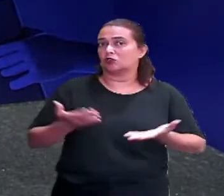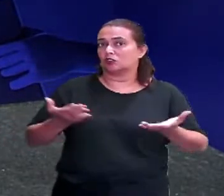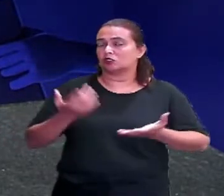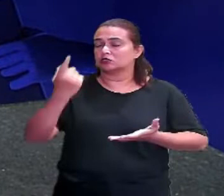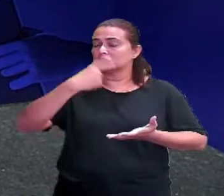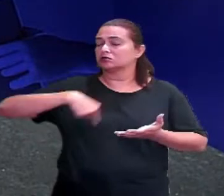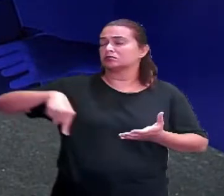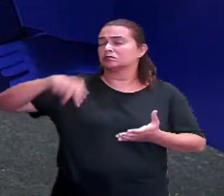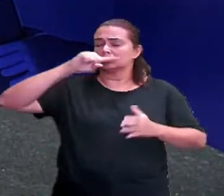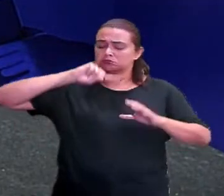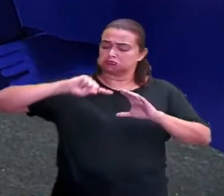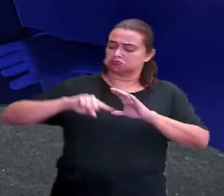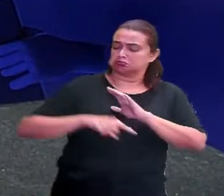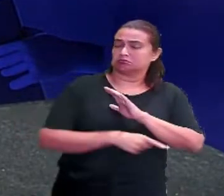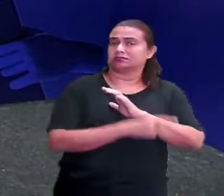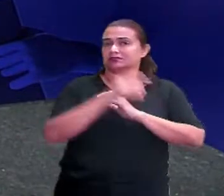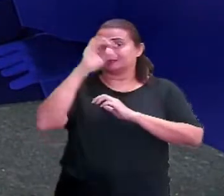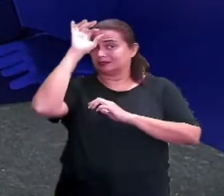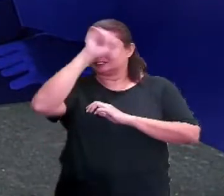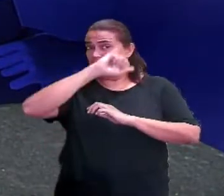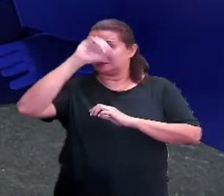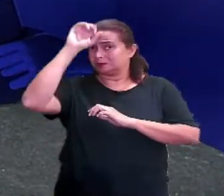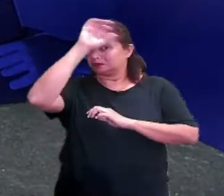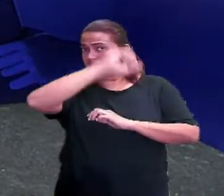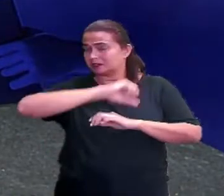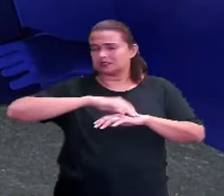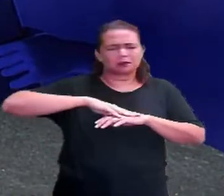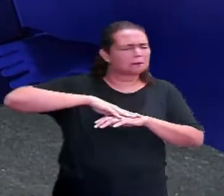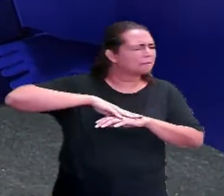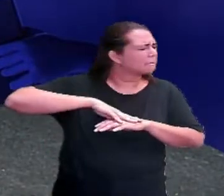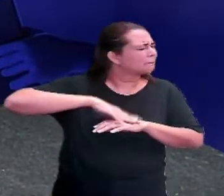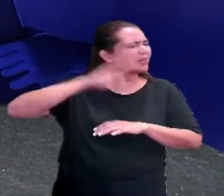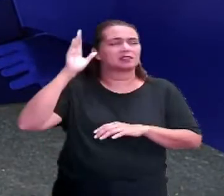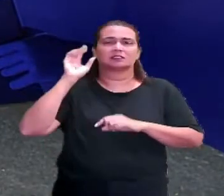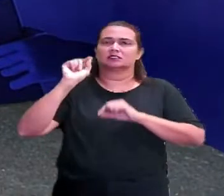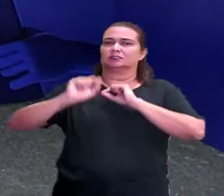aprofundar os nossos estudos, a nossa pesquisa